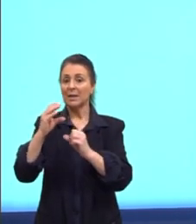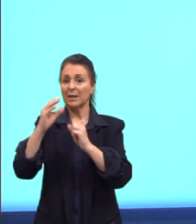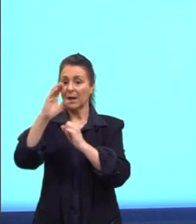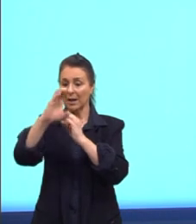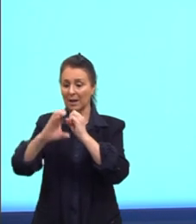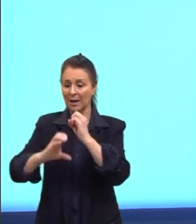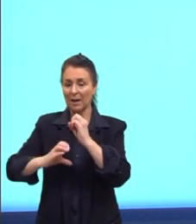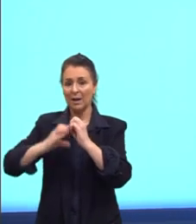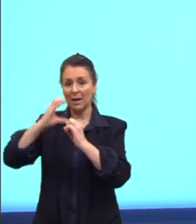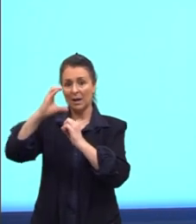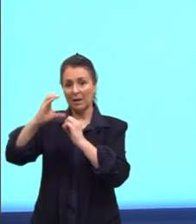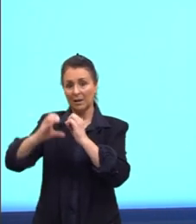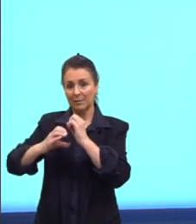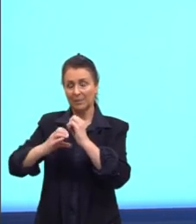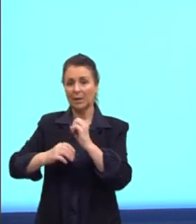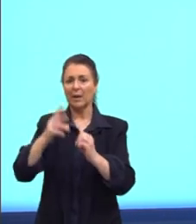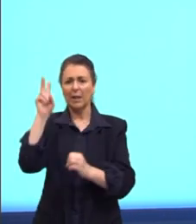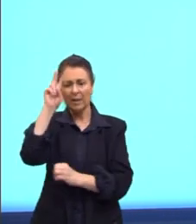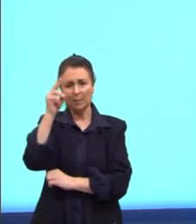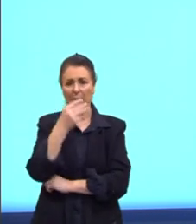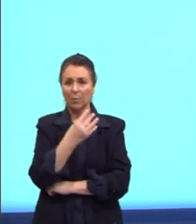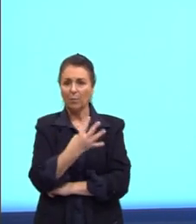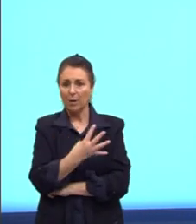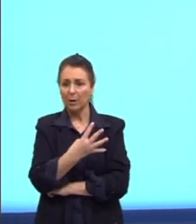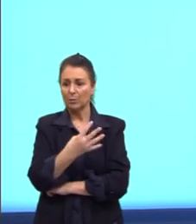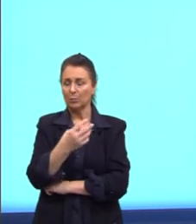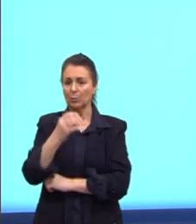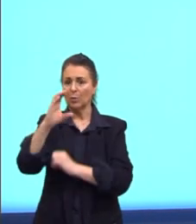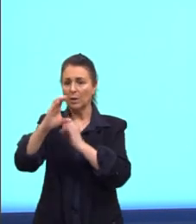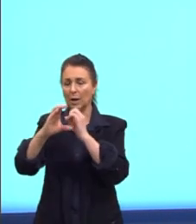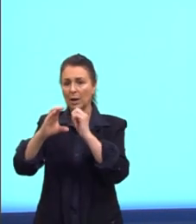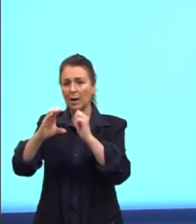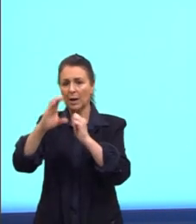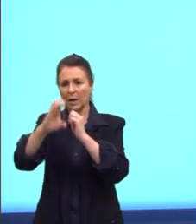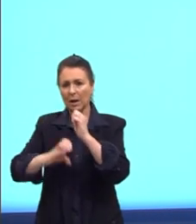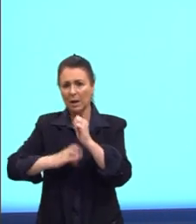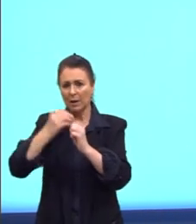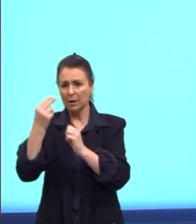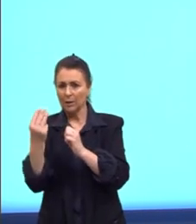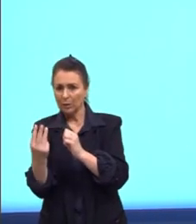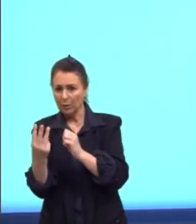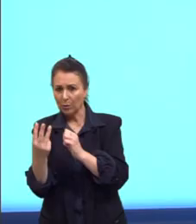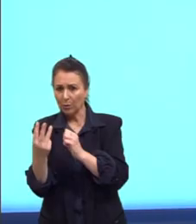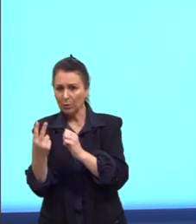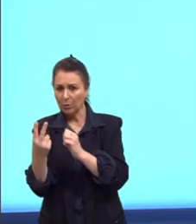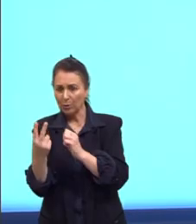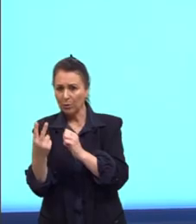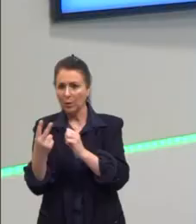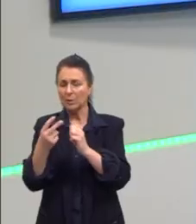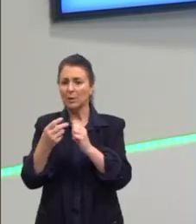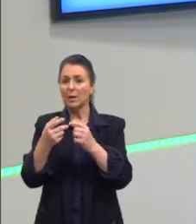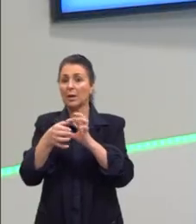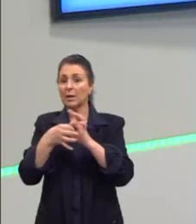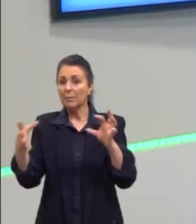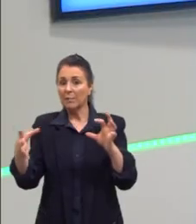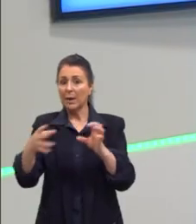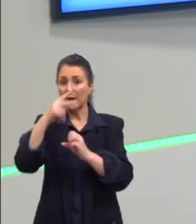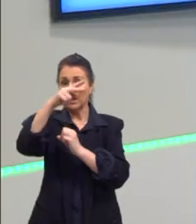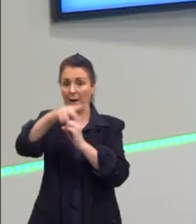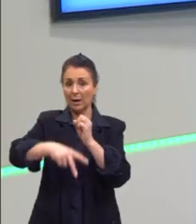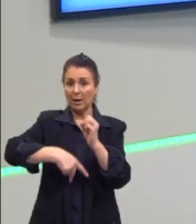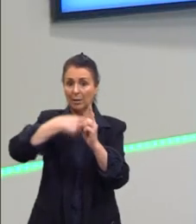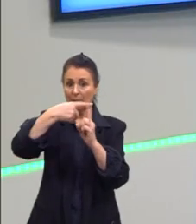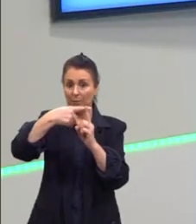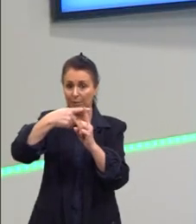alfa tinha massa quatro e a carga dois né porque libera dois prótons então para uma mesma